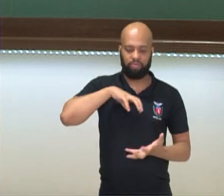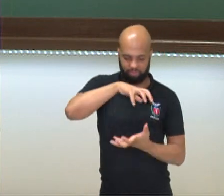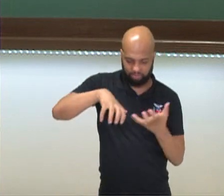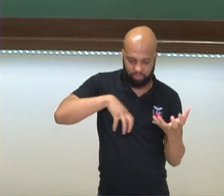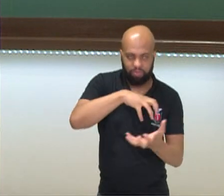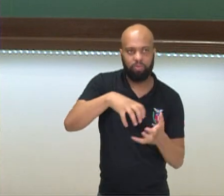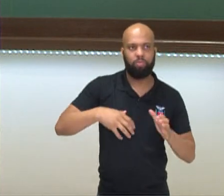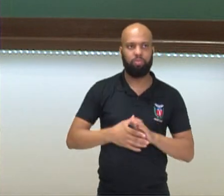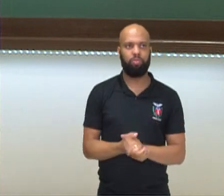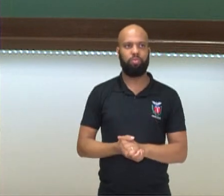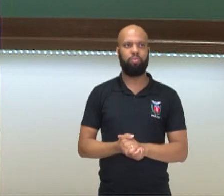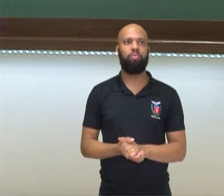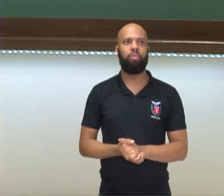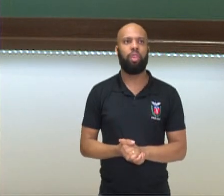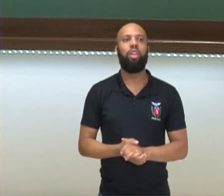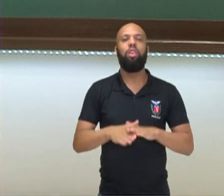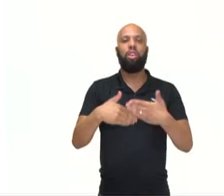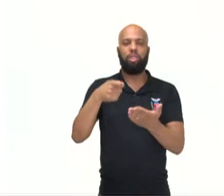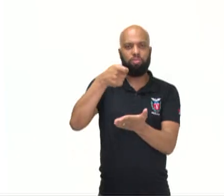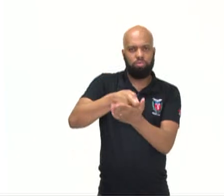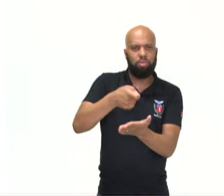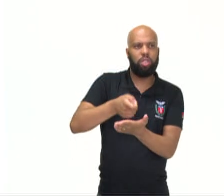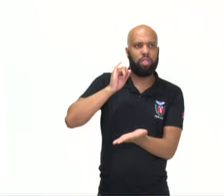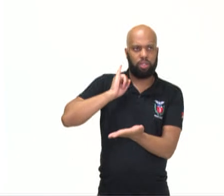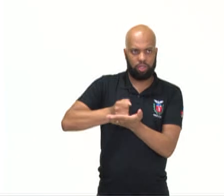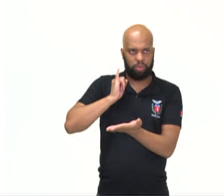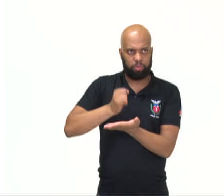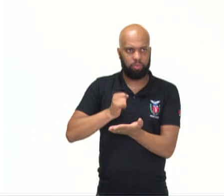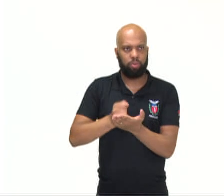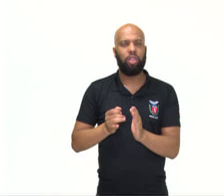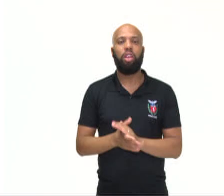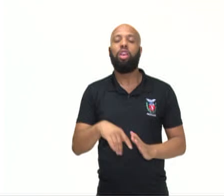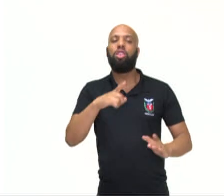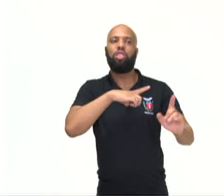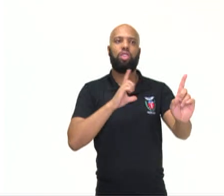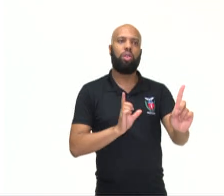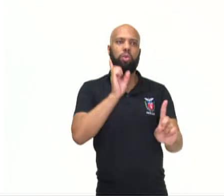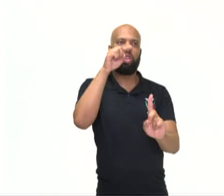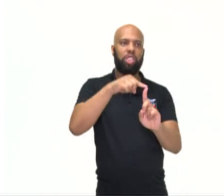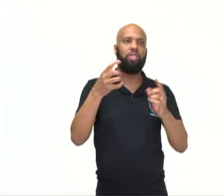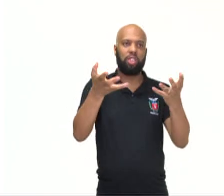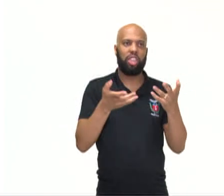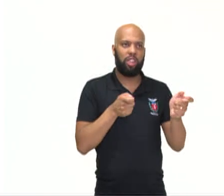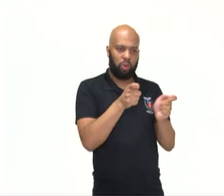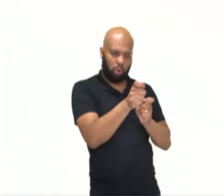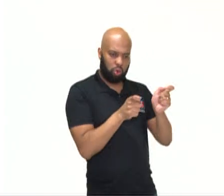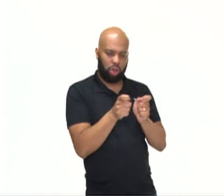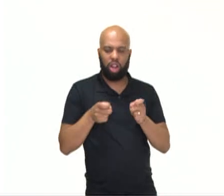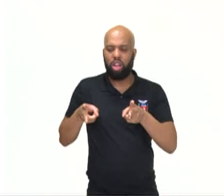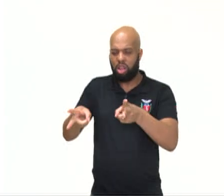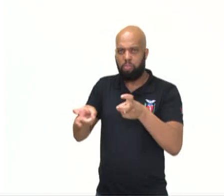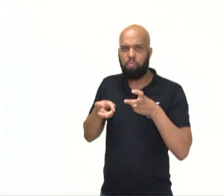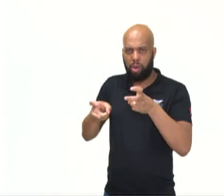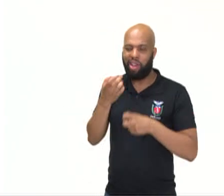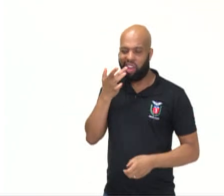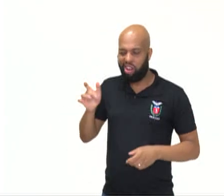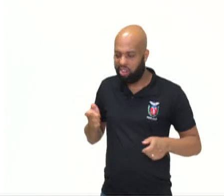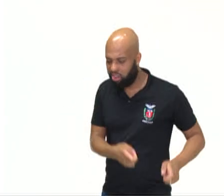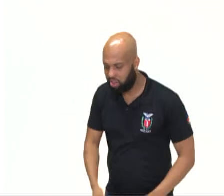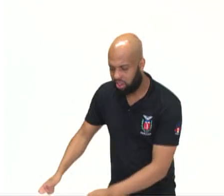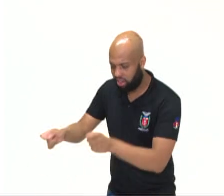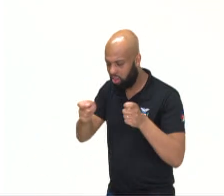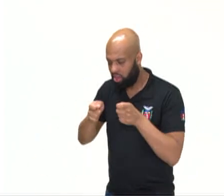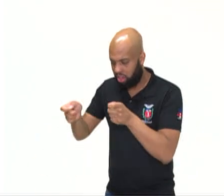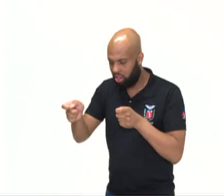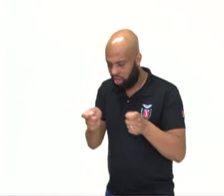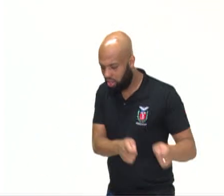revolta. Cobrança de impostos. Com o objetivo, então, de controlar a exploração de ouro e